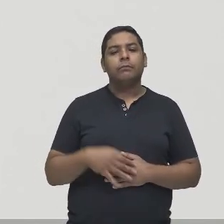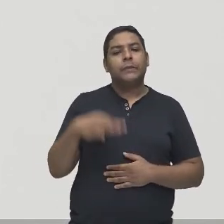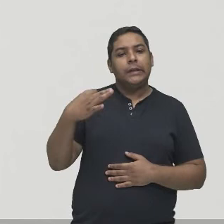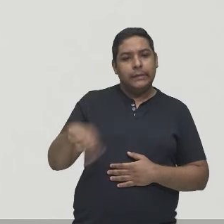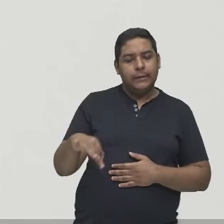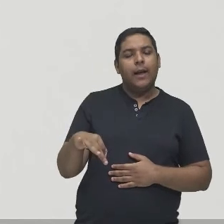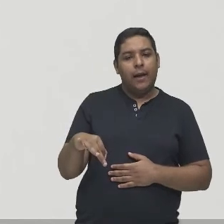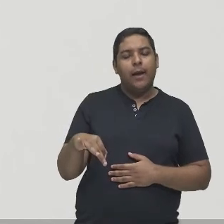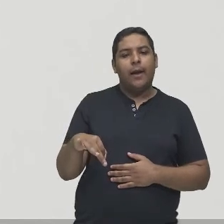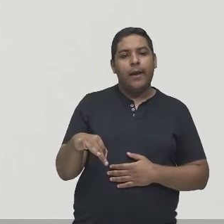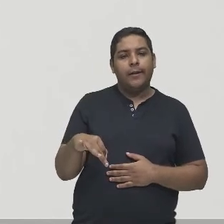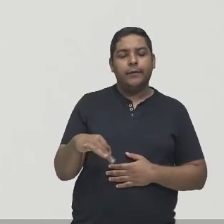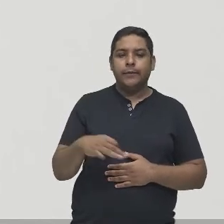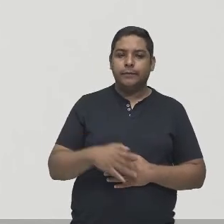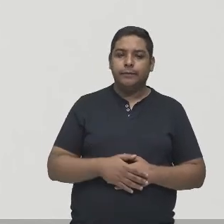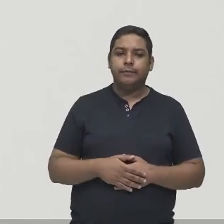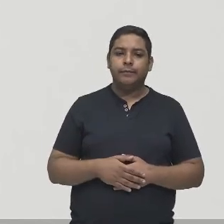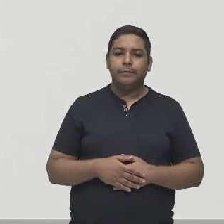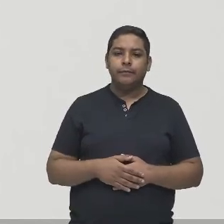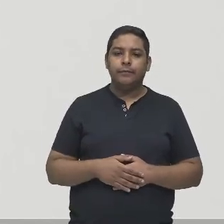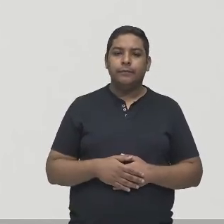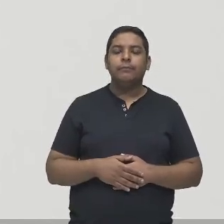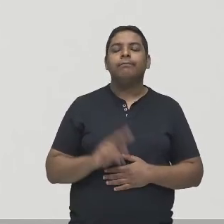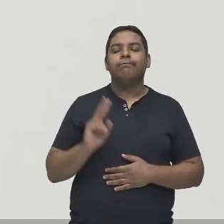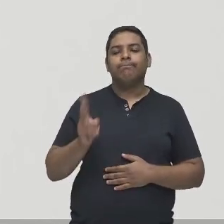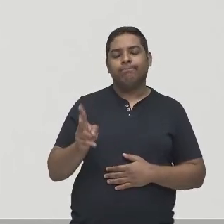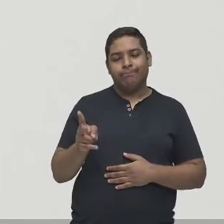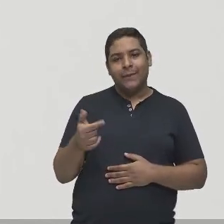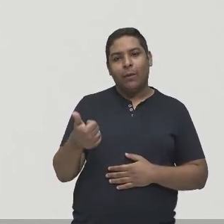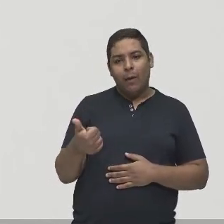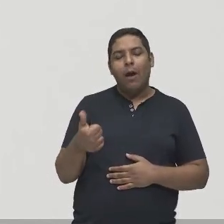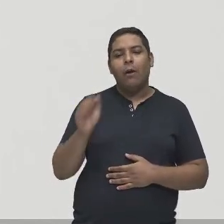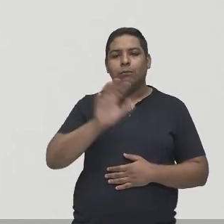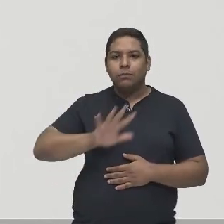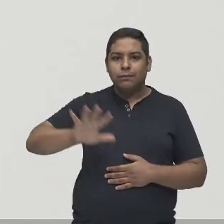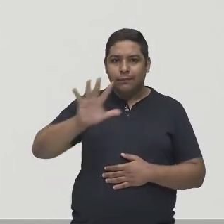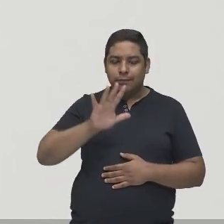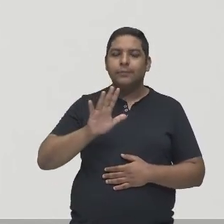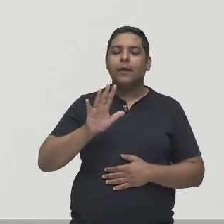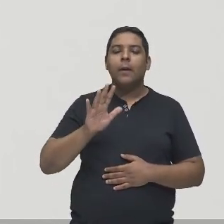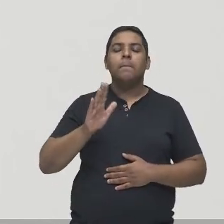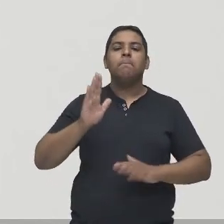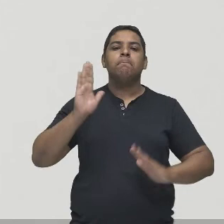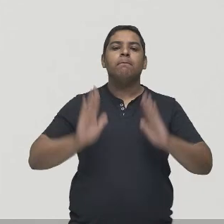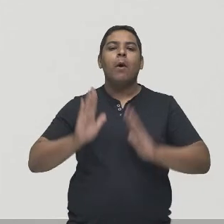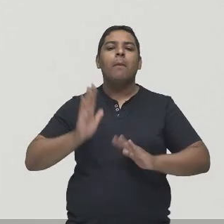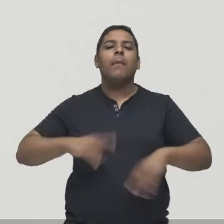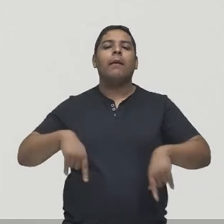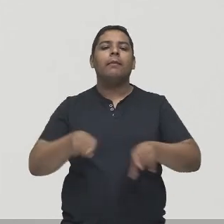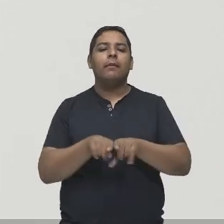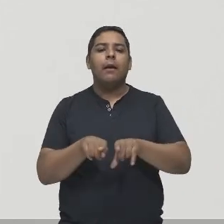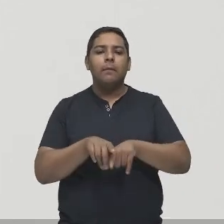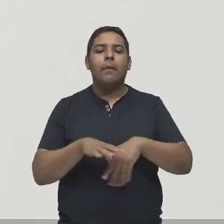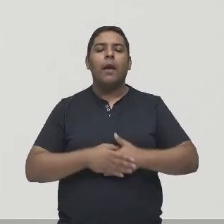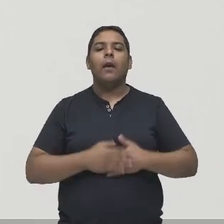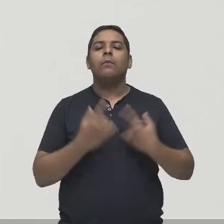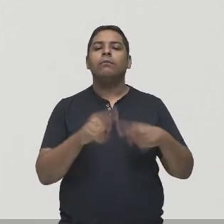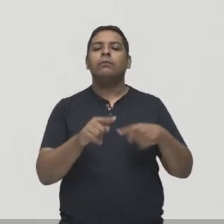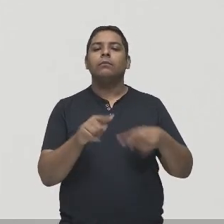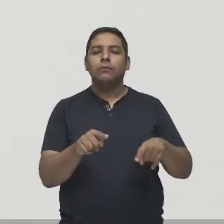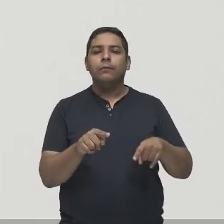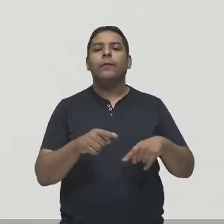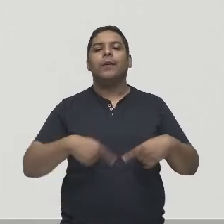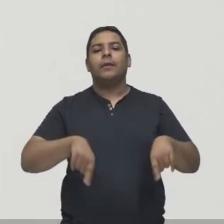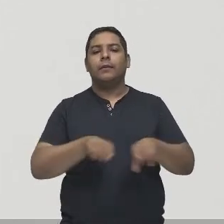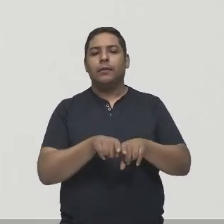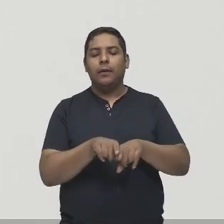correto, porque era esse mesmo o cenário. Então, houve ali aquele momento, né, de conflitos, de incertezas,